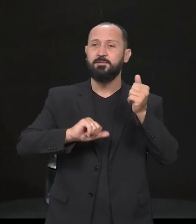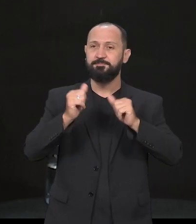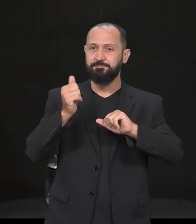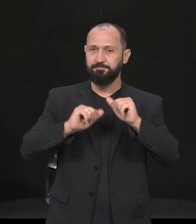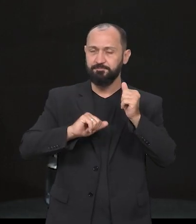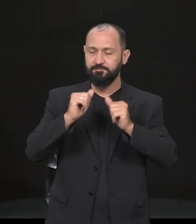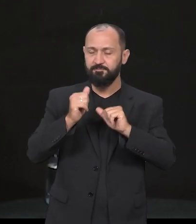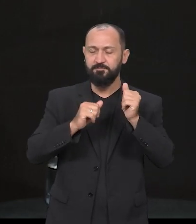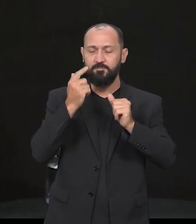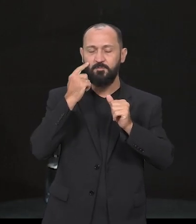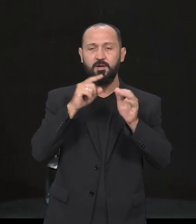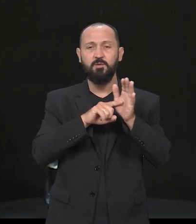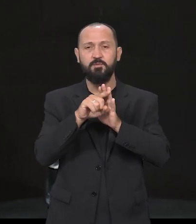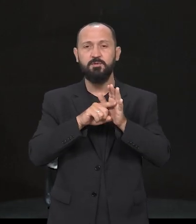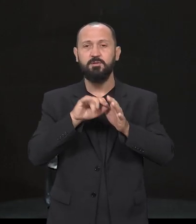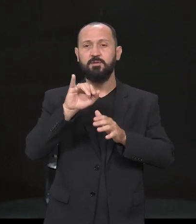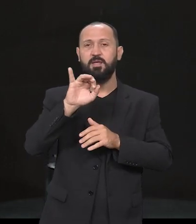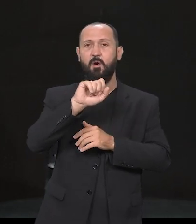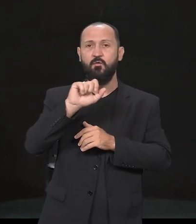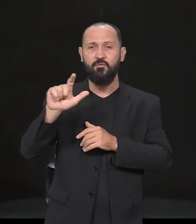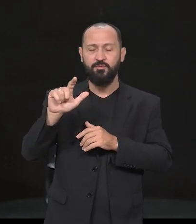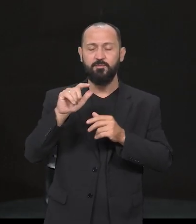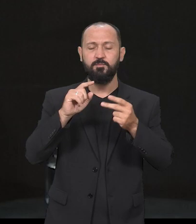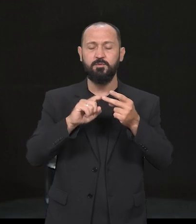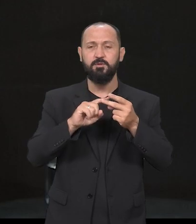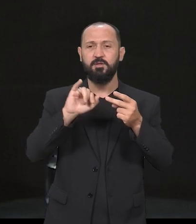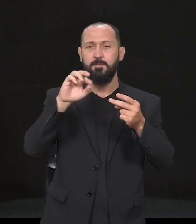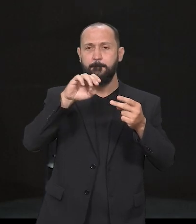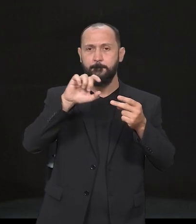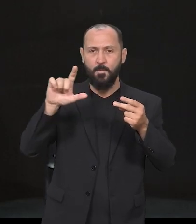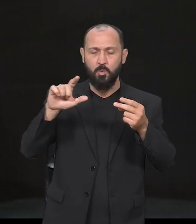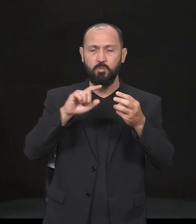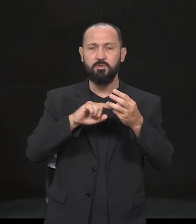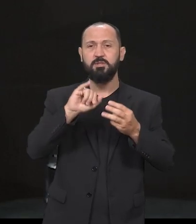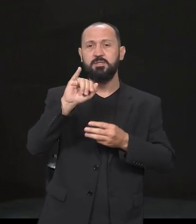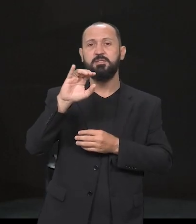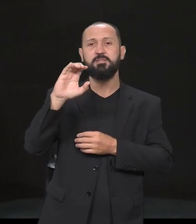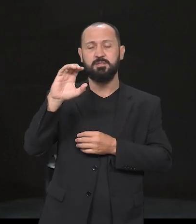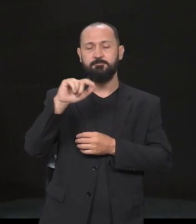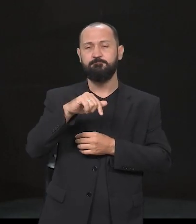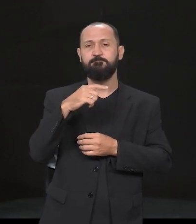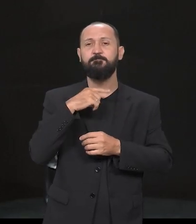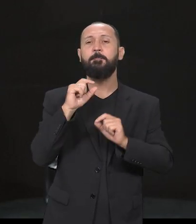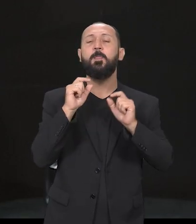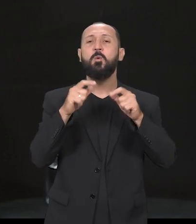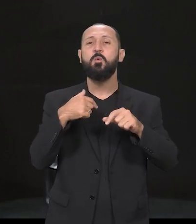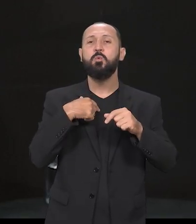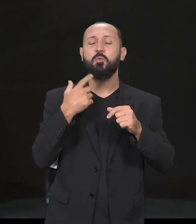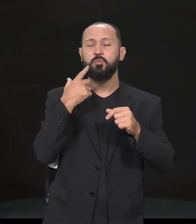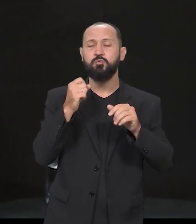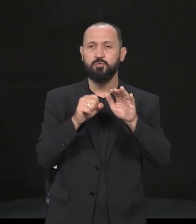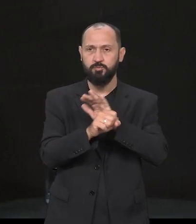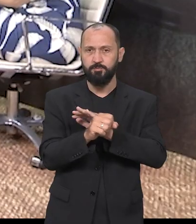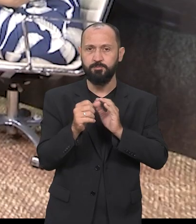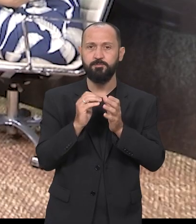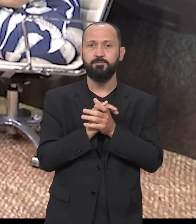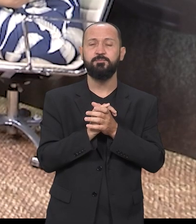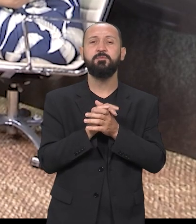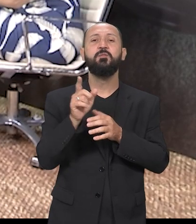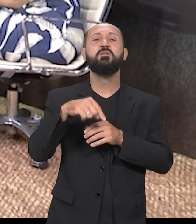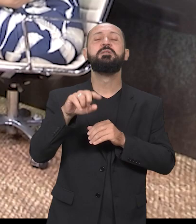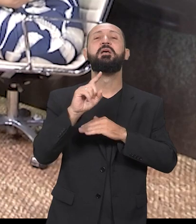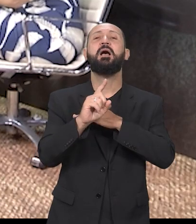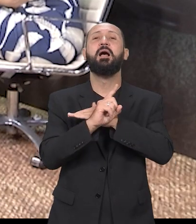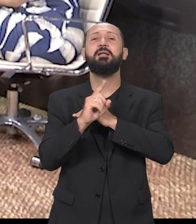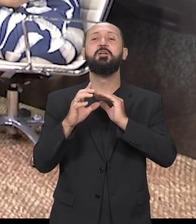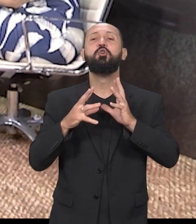Análises Laboratoriais Forenses, o IALF, o IMOL e o IC, que é o Instituto de Criminalística, onde eu estou lotada. E